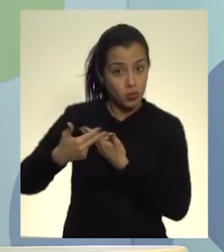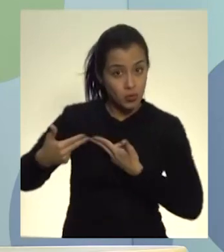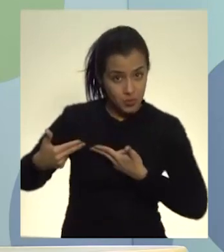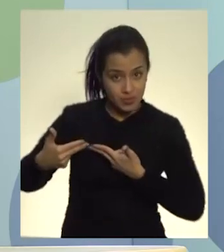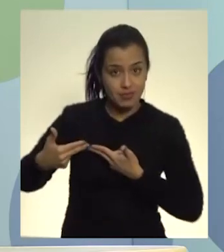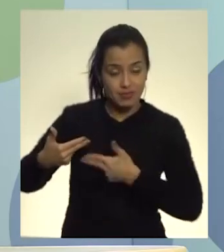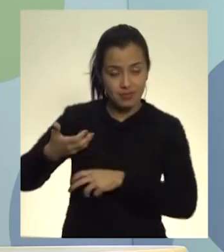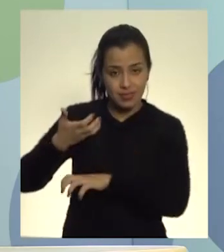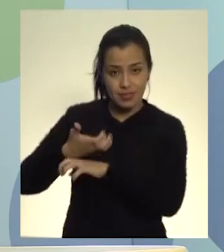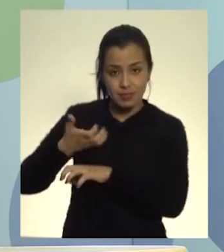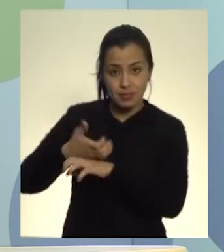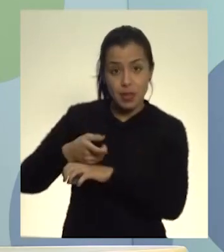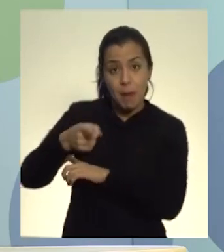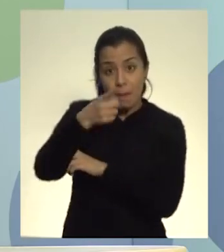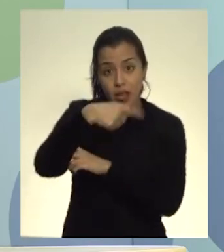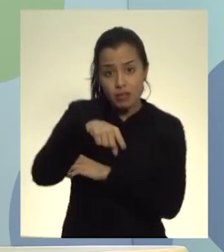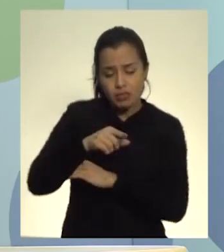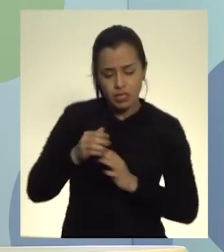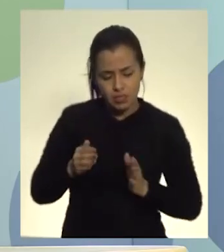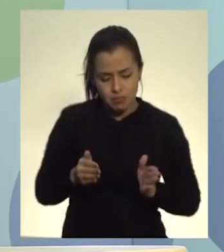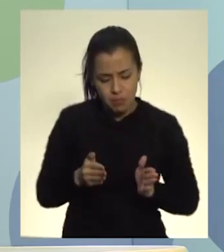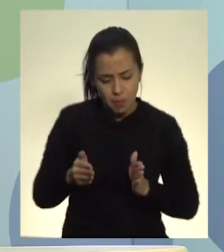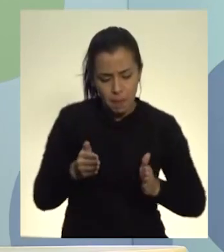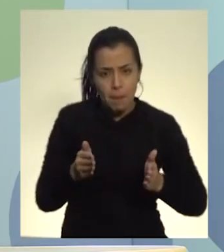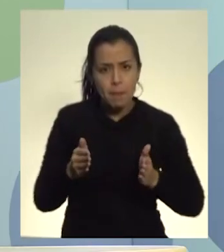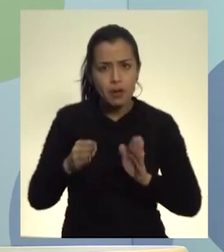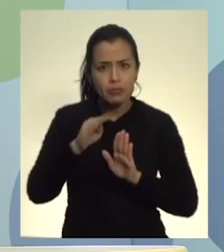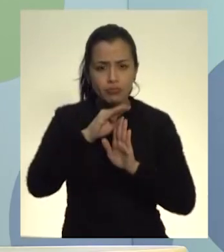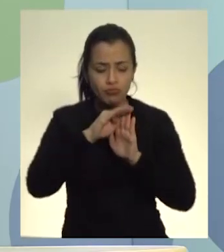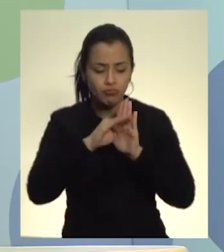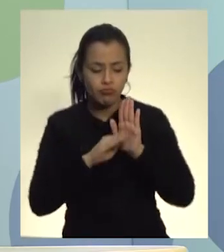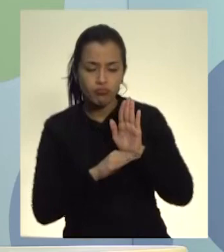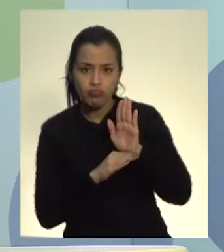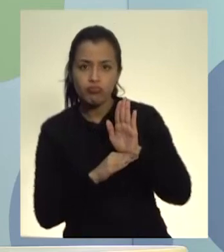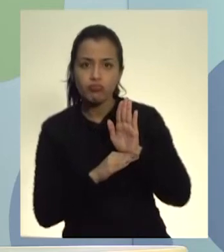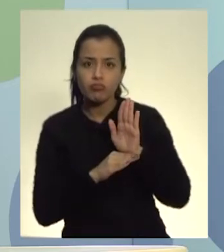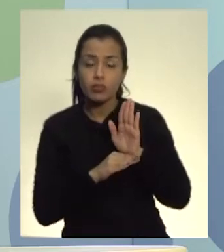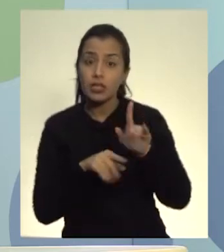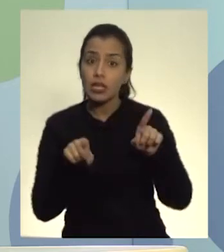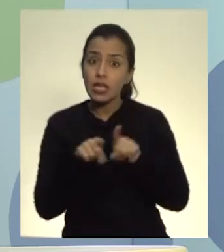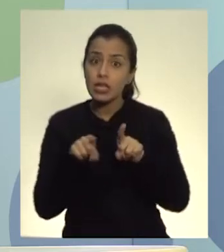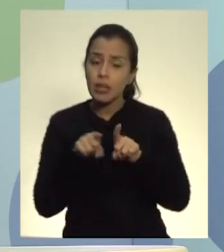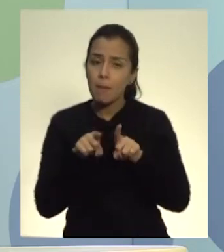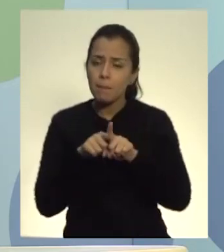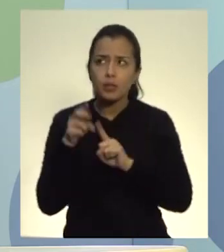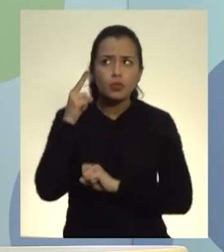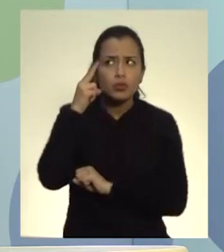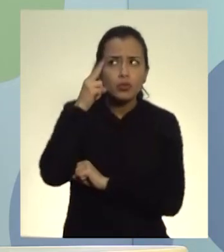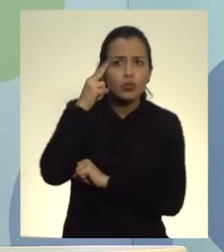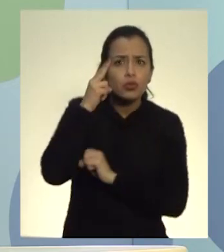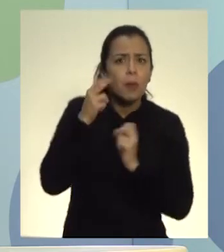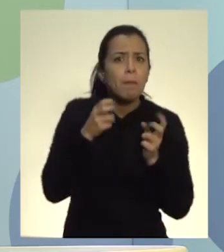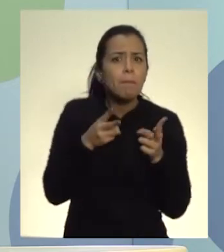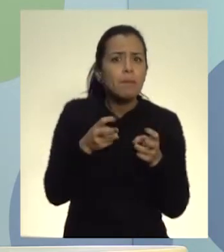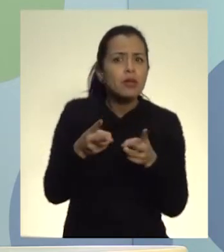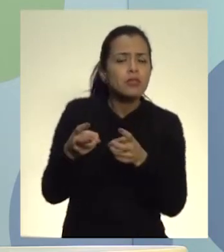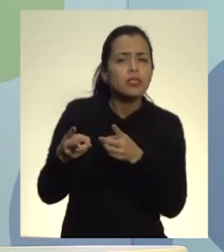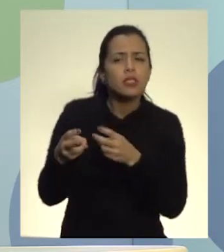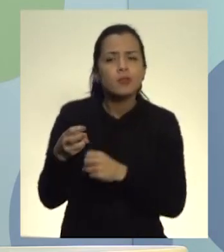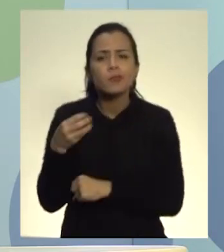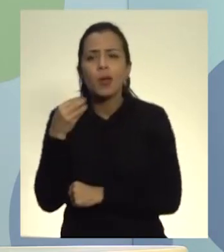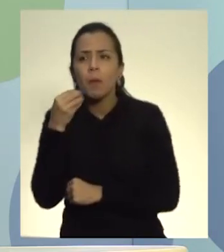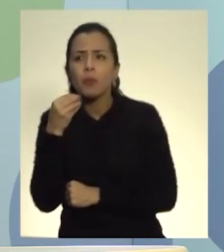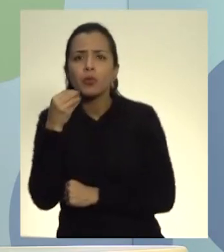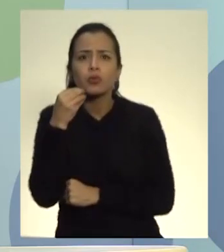trazendo, para que vocês tracem os caminhos, vejam os sonhos de vocês e consigam perceber as oportunidades